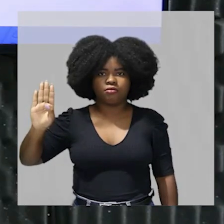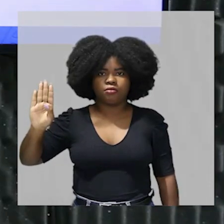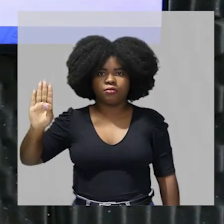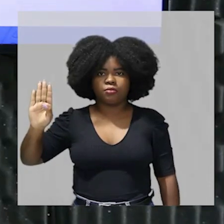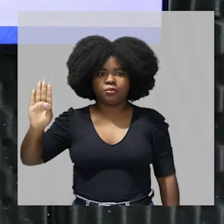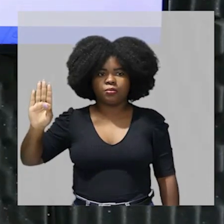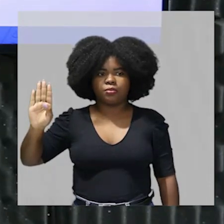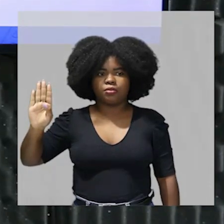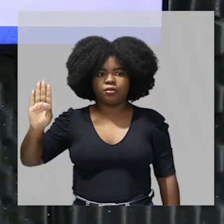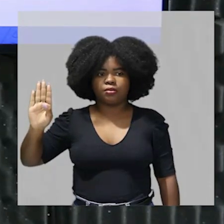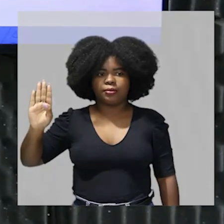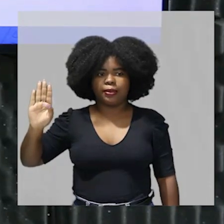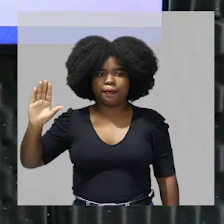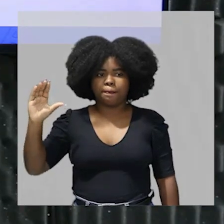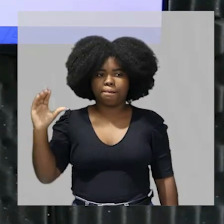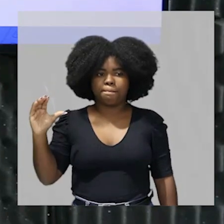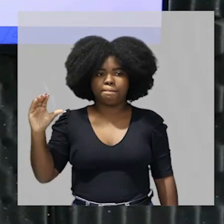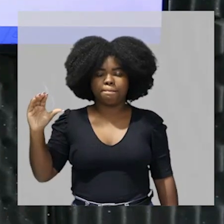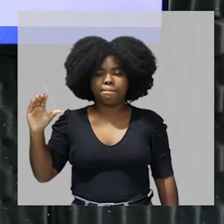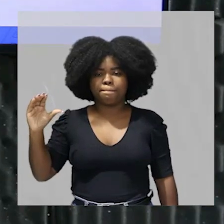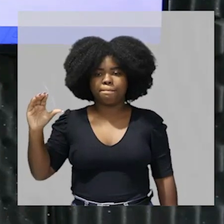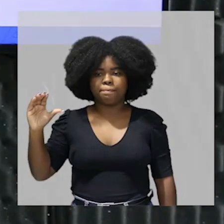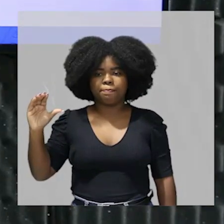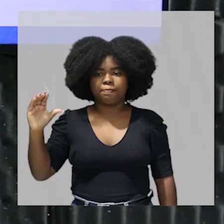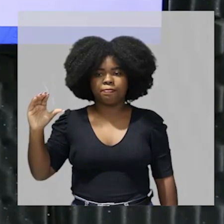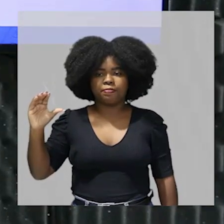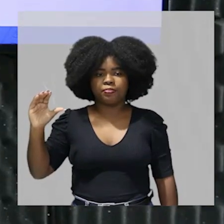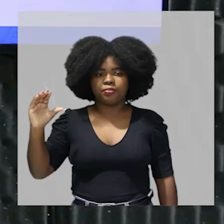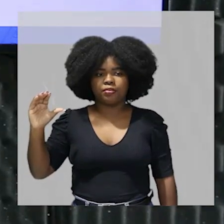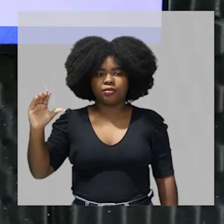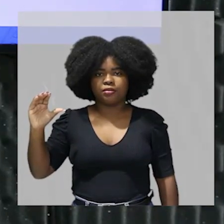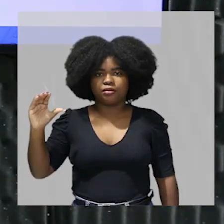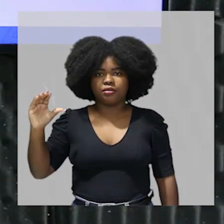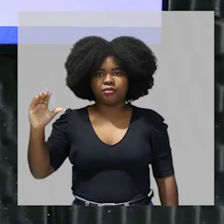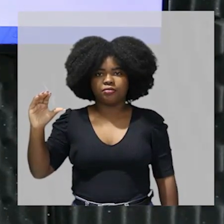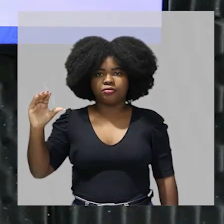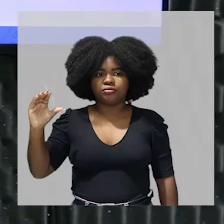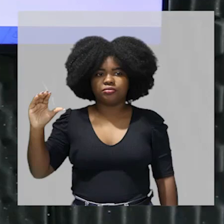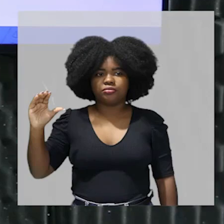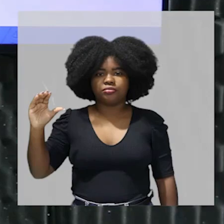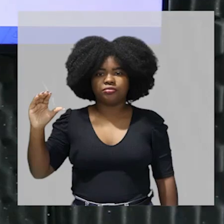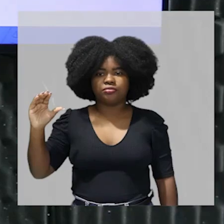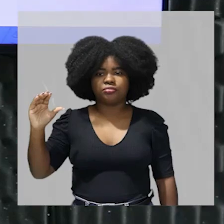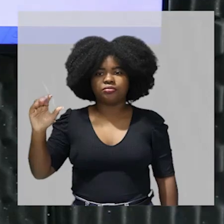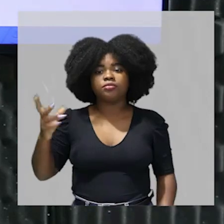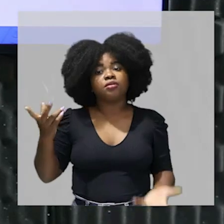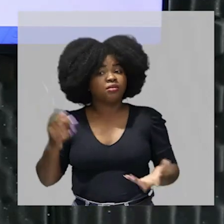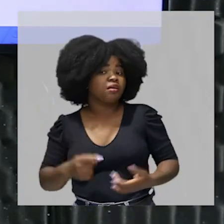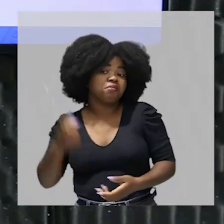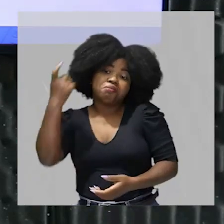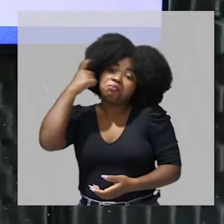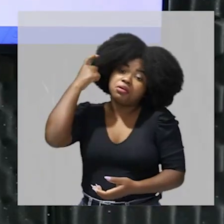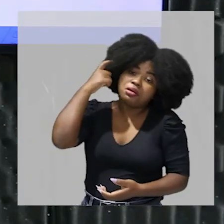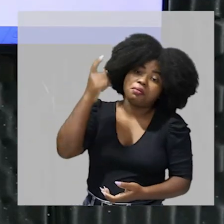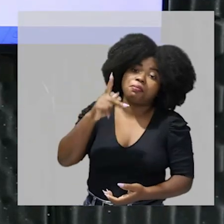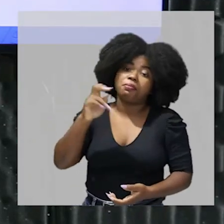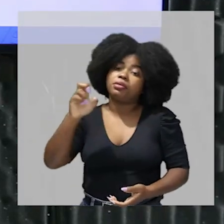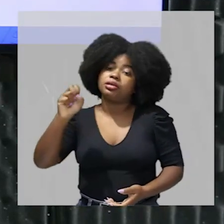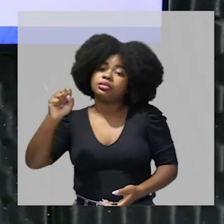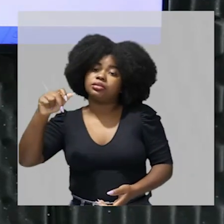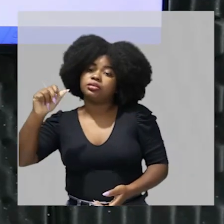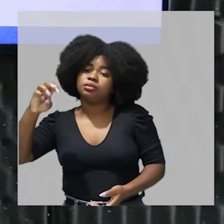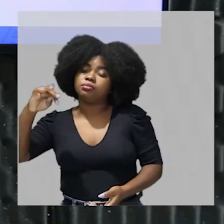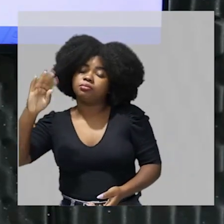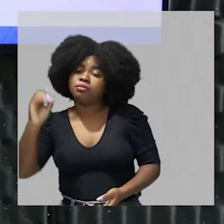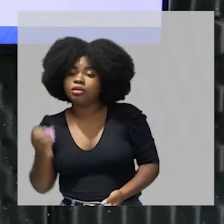Razão da emoção e do pensar aliás do pensamento do pensar eu tô colocando o